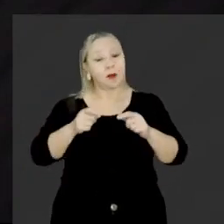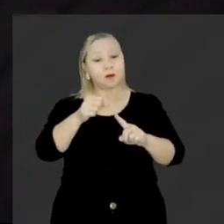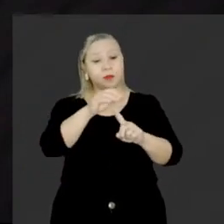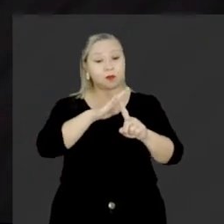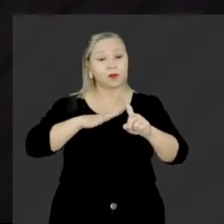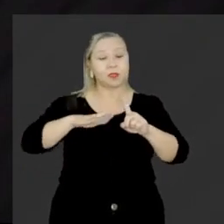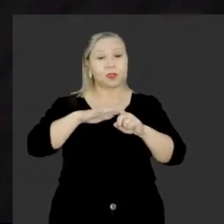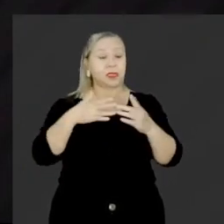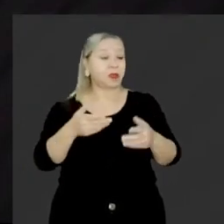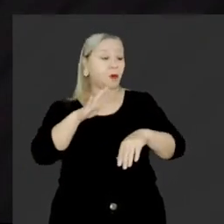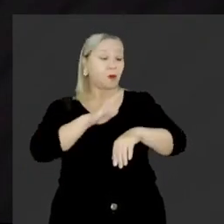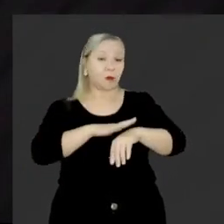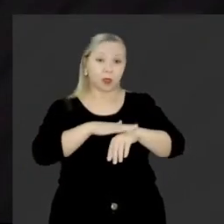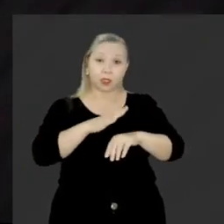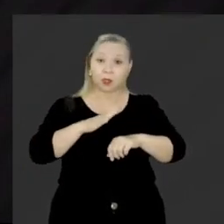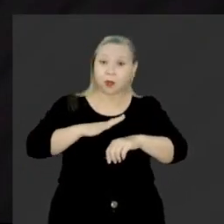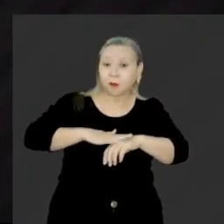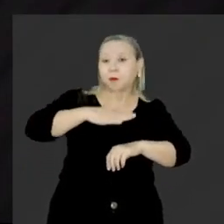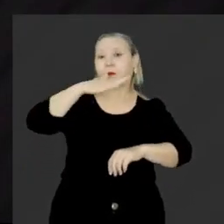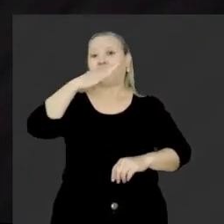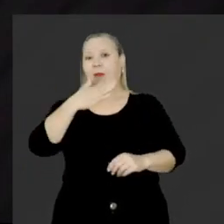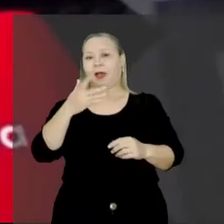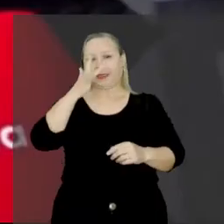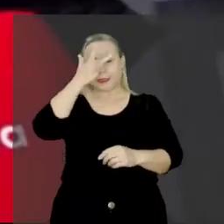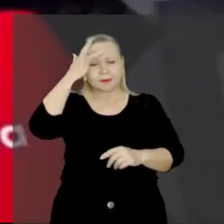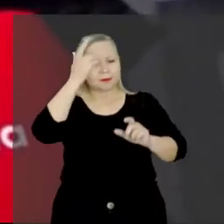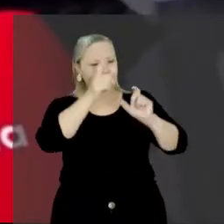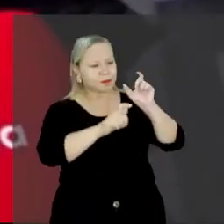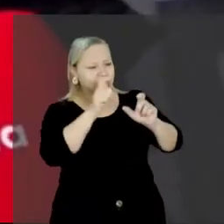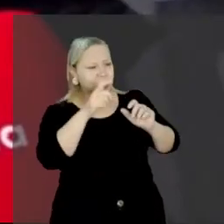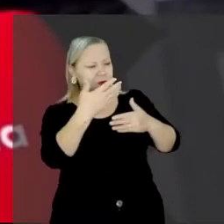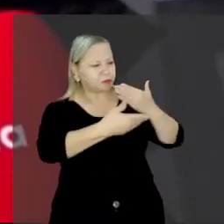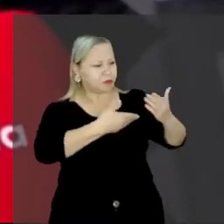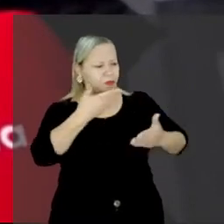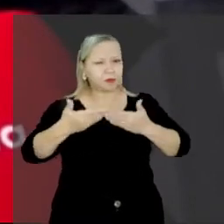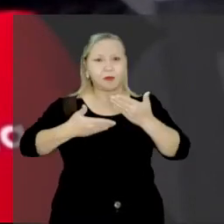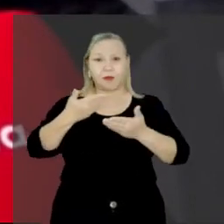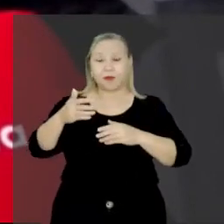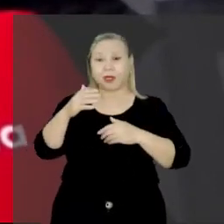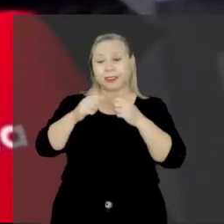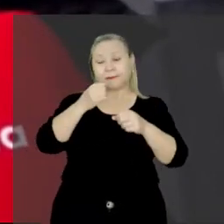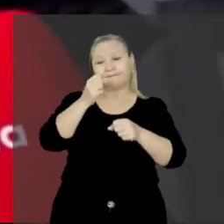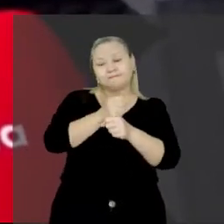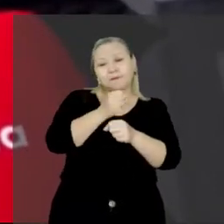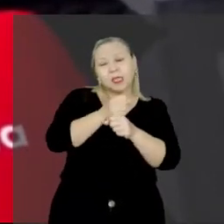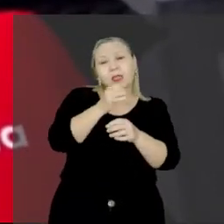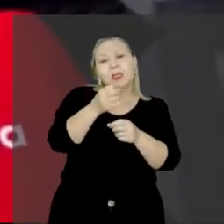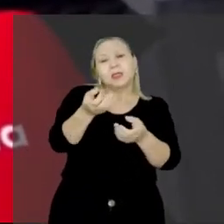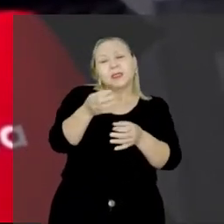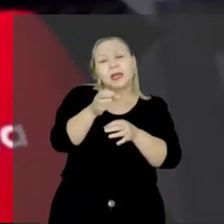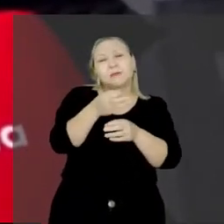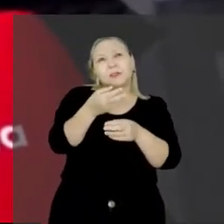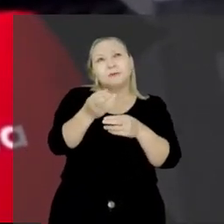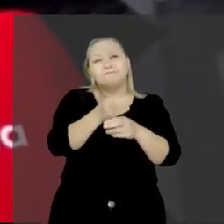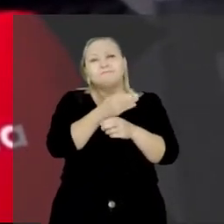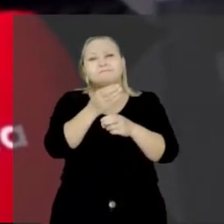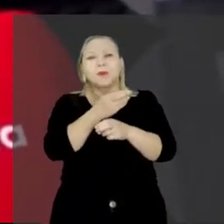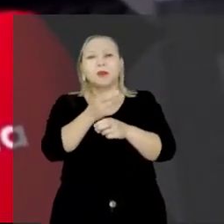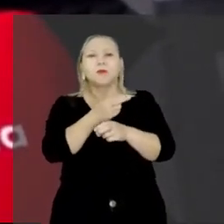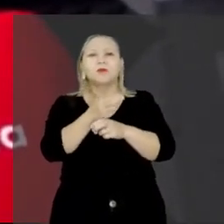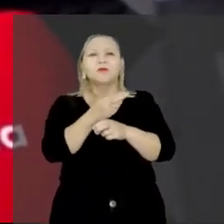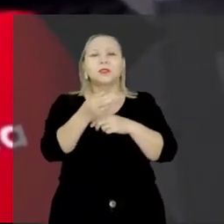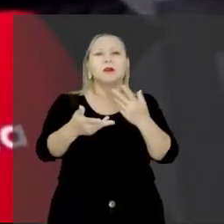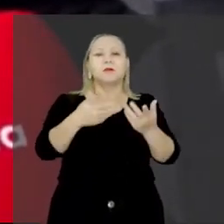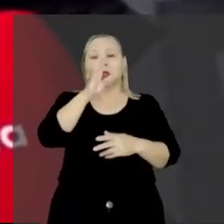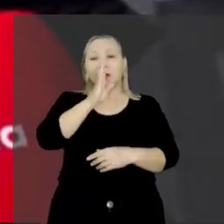pergunta composta, eu queria que o senhor respondesse as duas partes. Primeiro, o PT acredita que o Calil só ganha com o apoio do Partido dos Trabalhadores. Segundo, a saída de